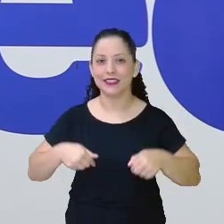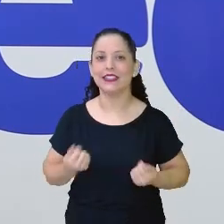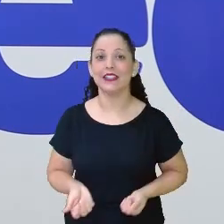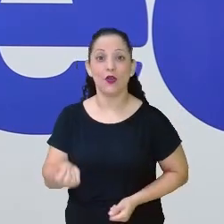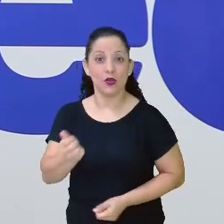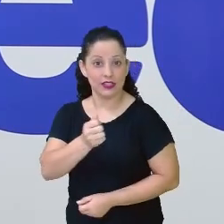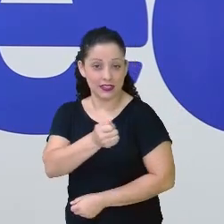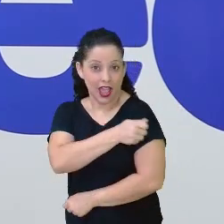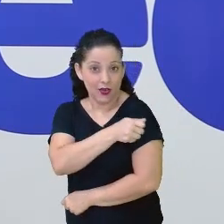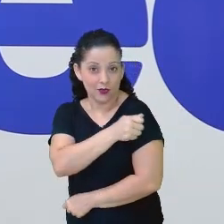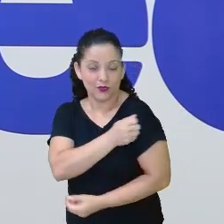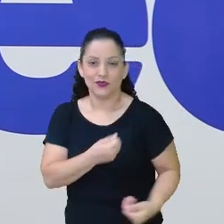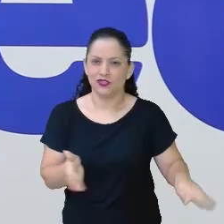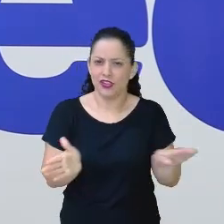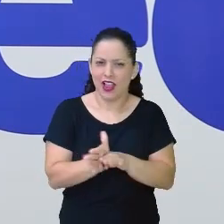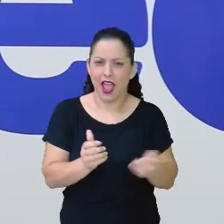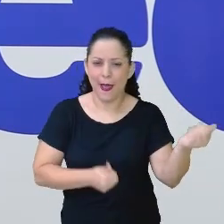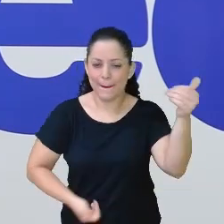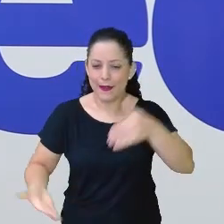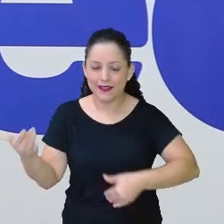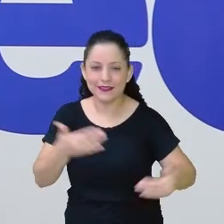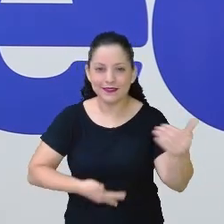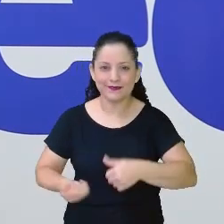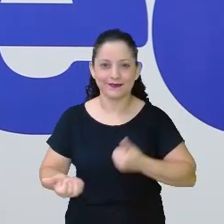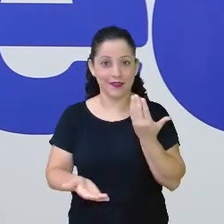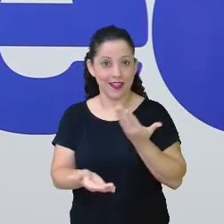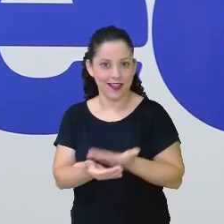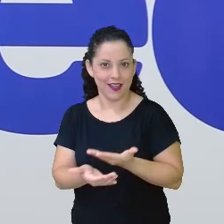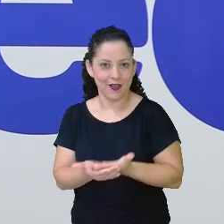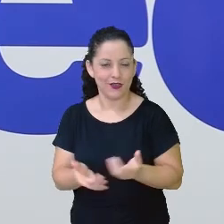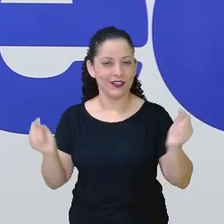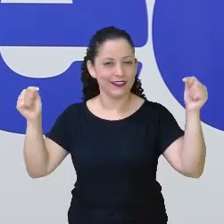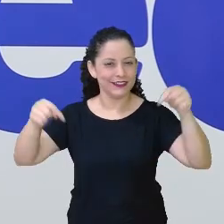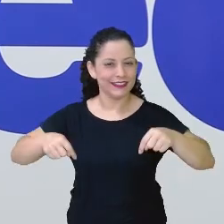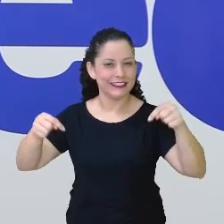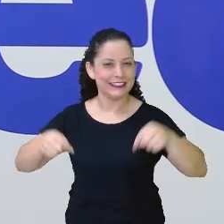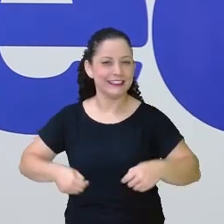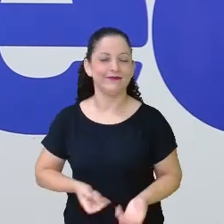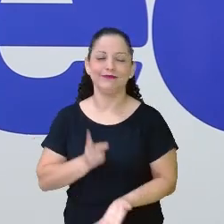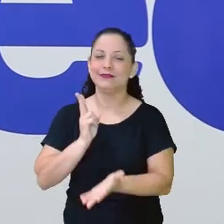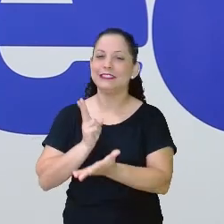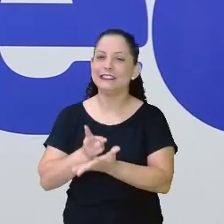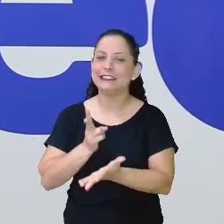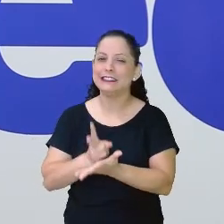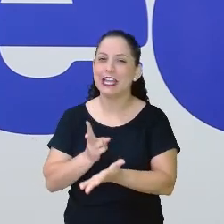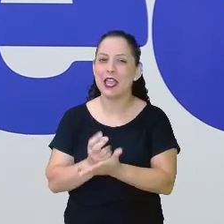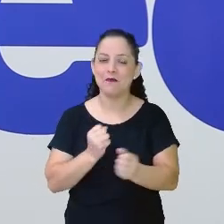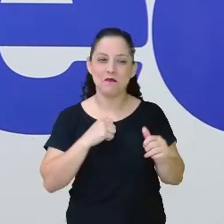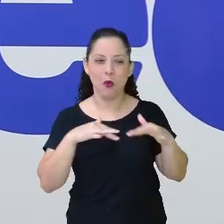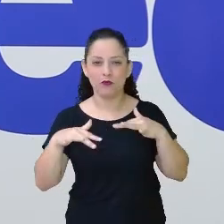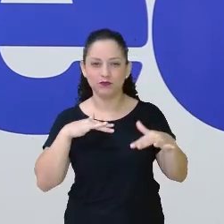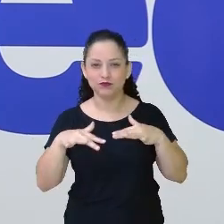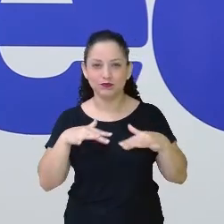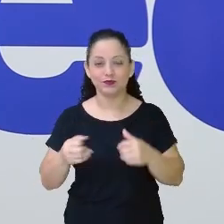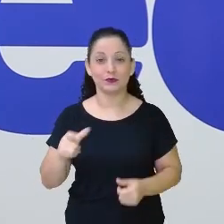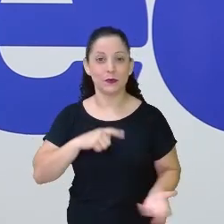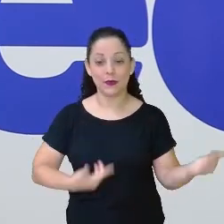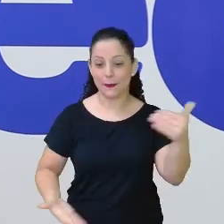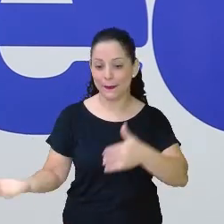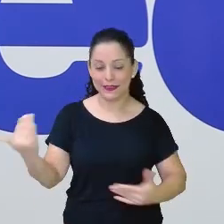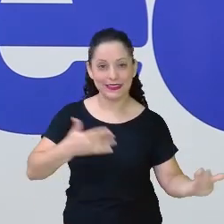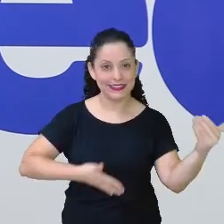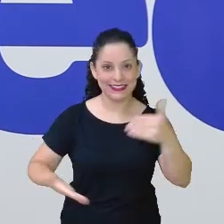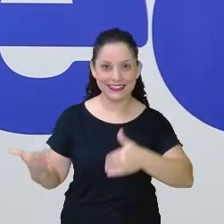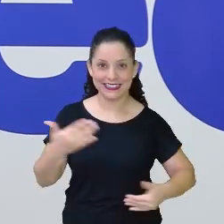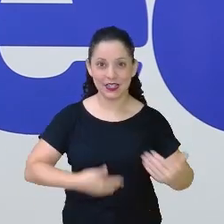aos pouquinhos para mais uma aula. Aqui sempre bastante movimentado, né? O quinto ano sempre